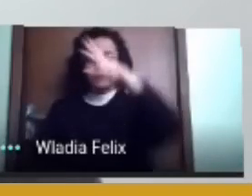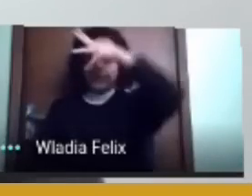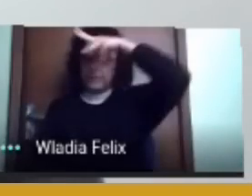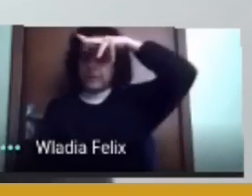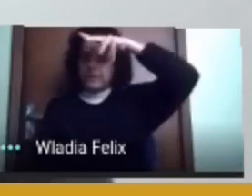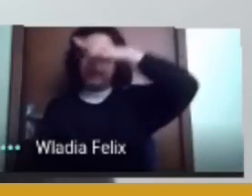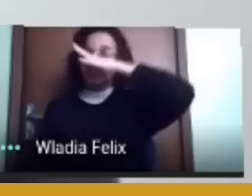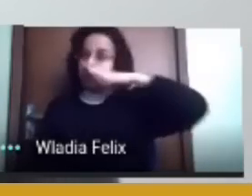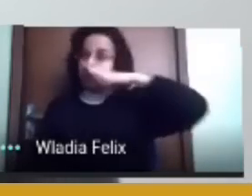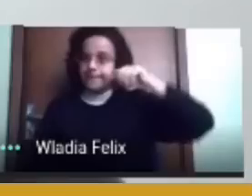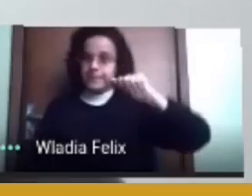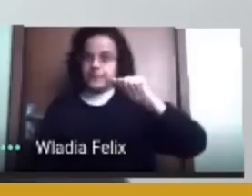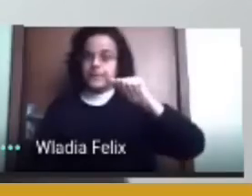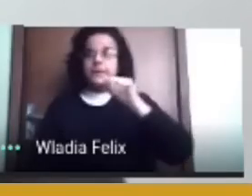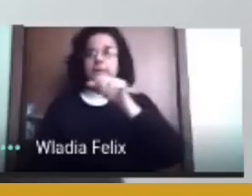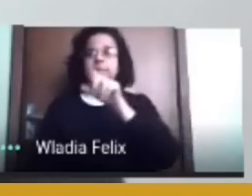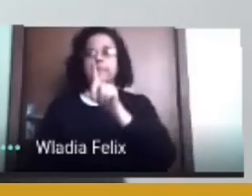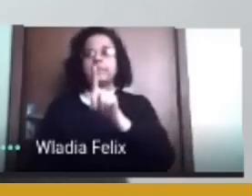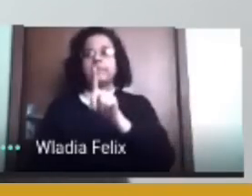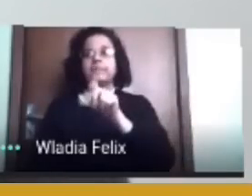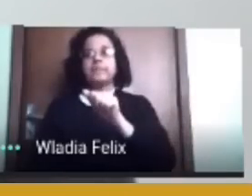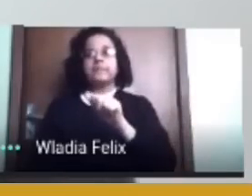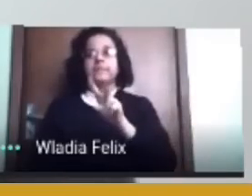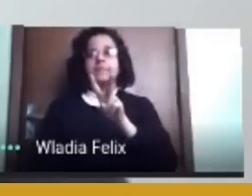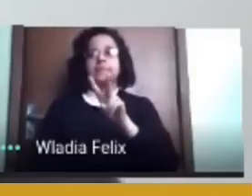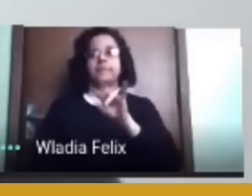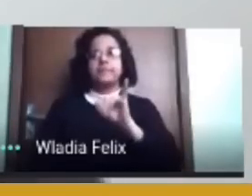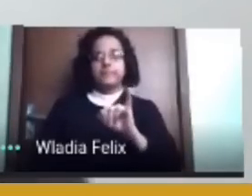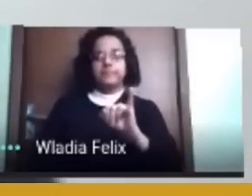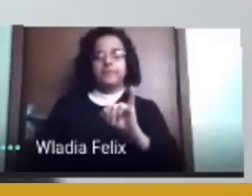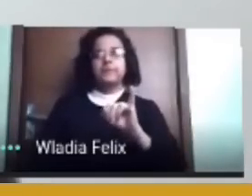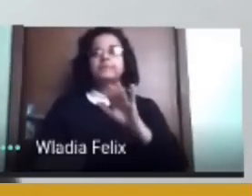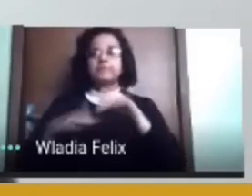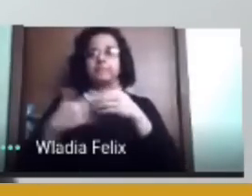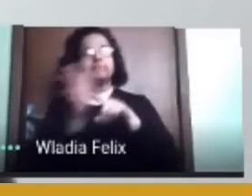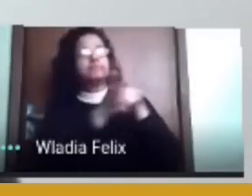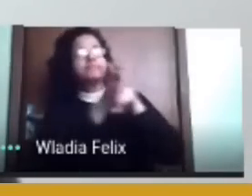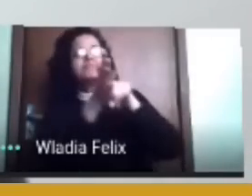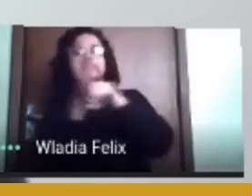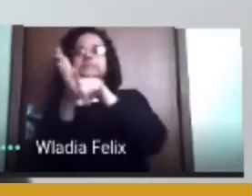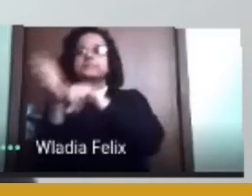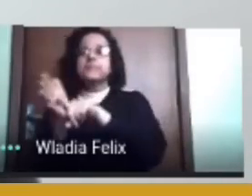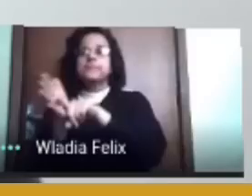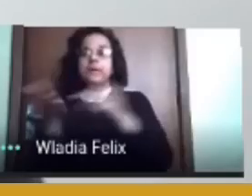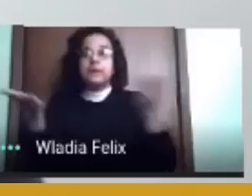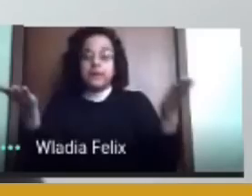Aguiar. E ele fez esse levantamento de que, nesse momento de pandemia,